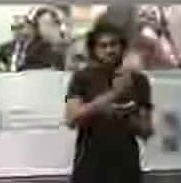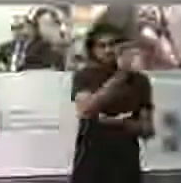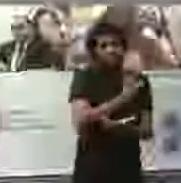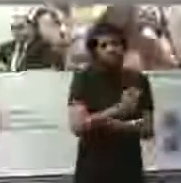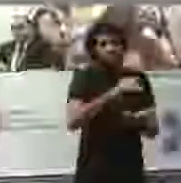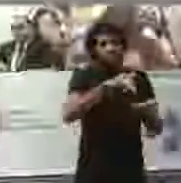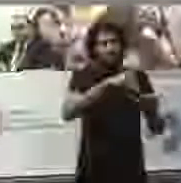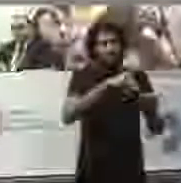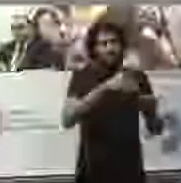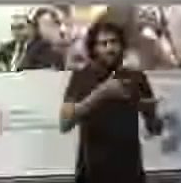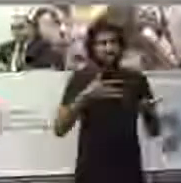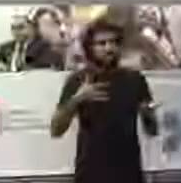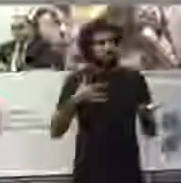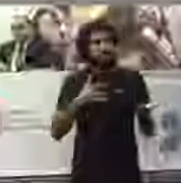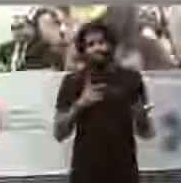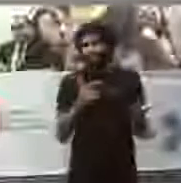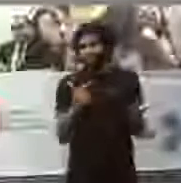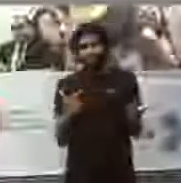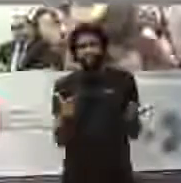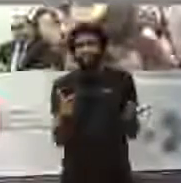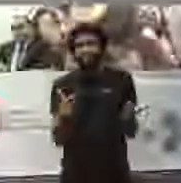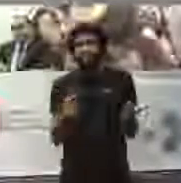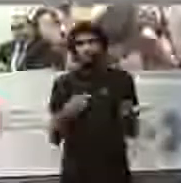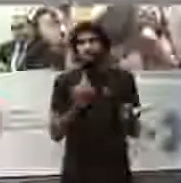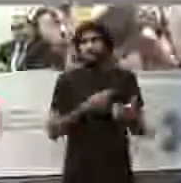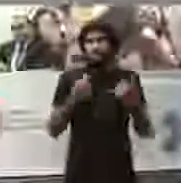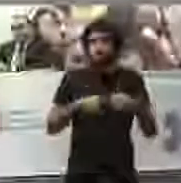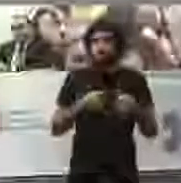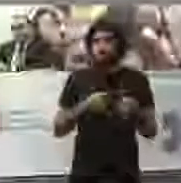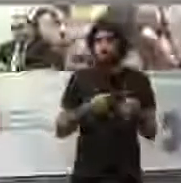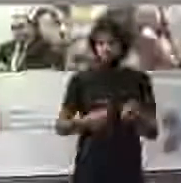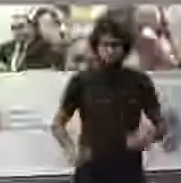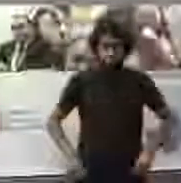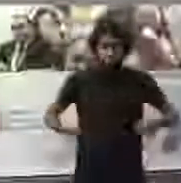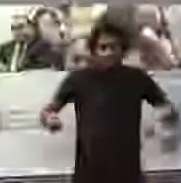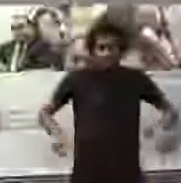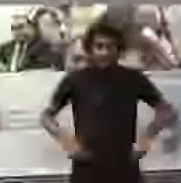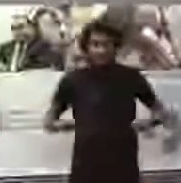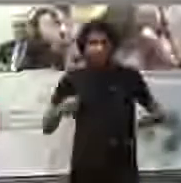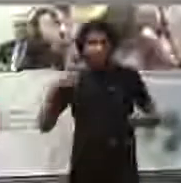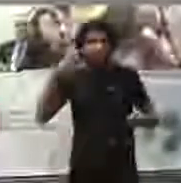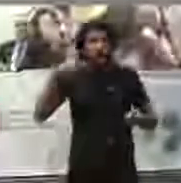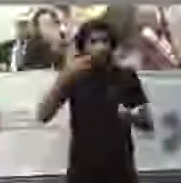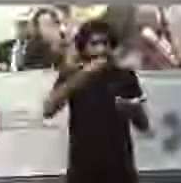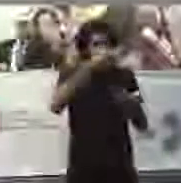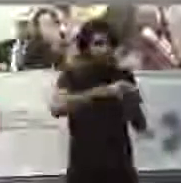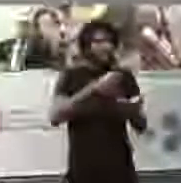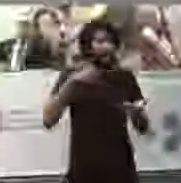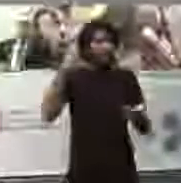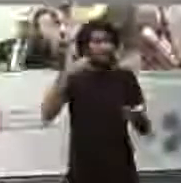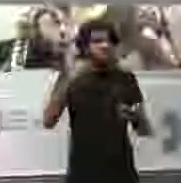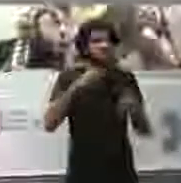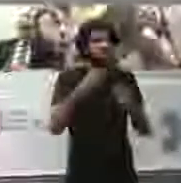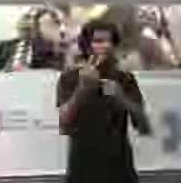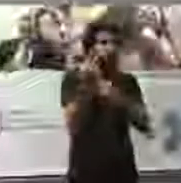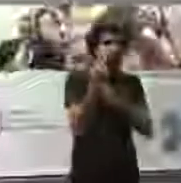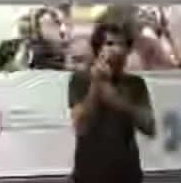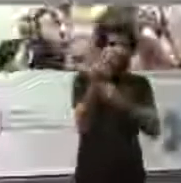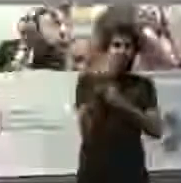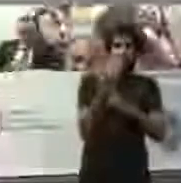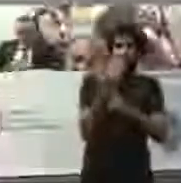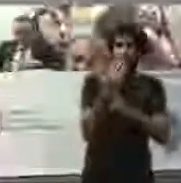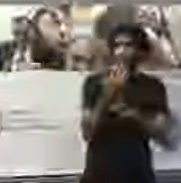pessoalmente nós temos que despender nossos recursos para poder pagar advogado para poder fazer essa defesa não é e é